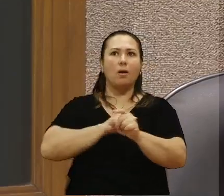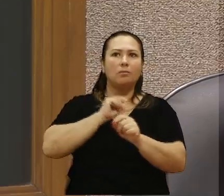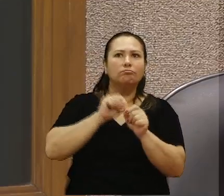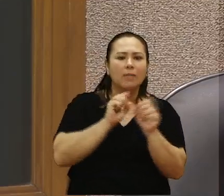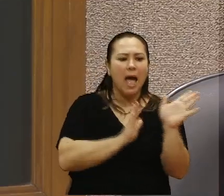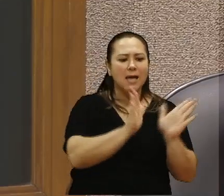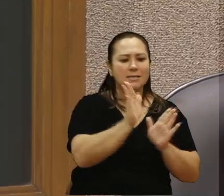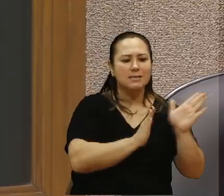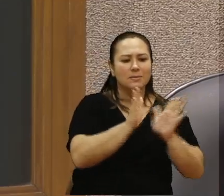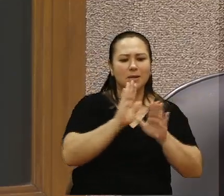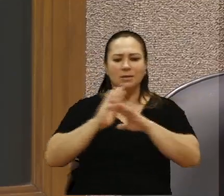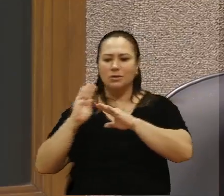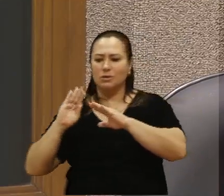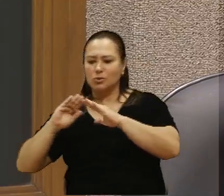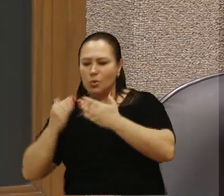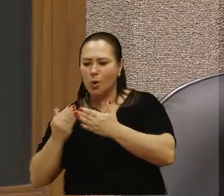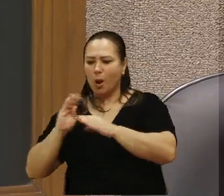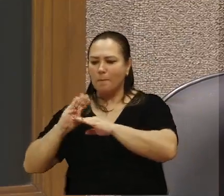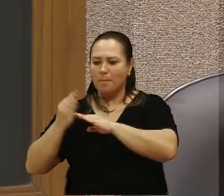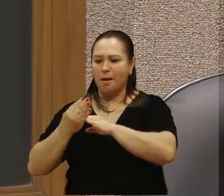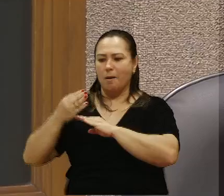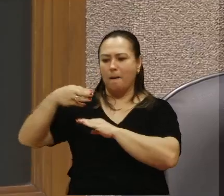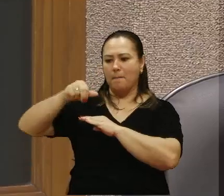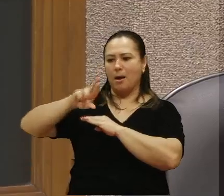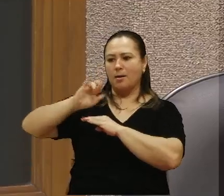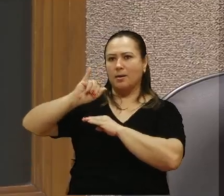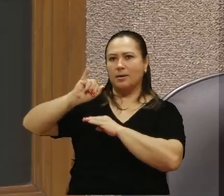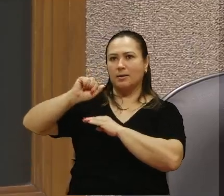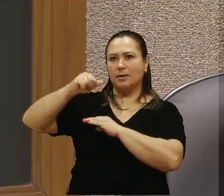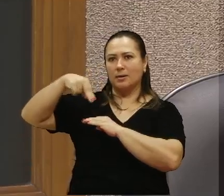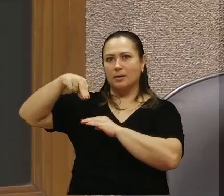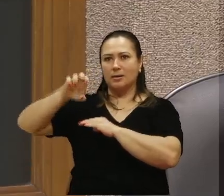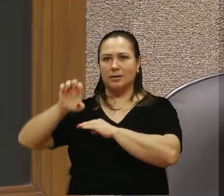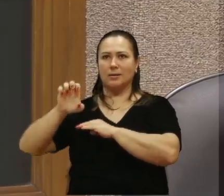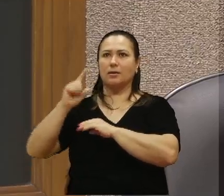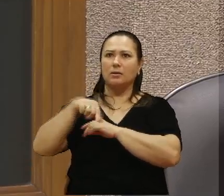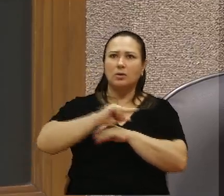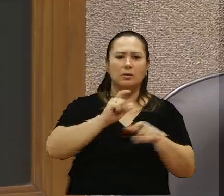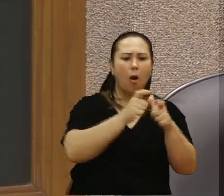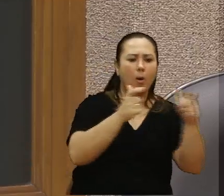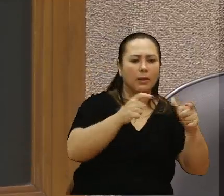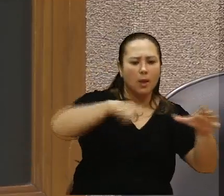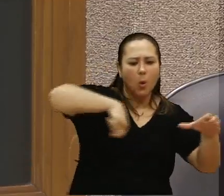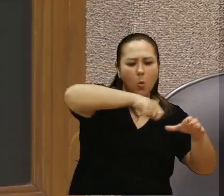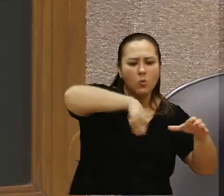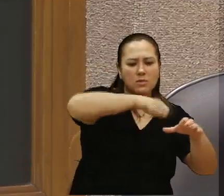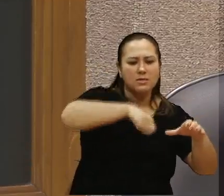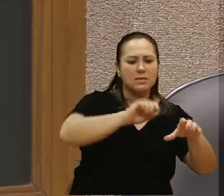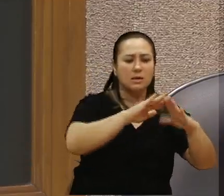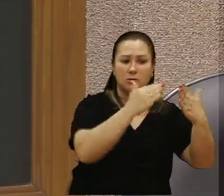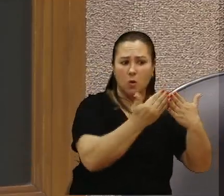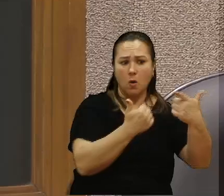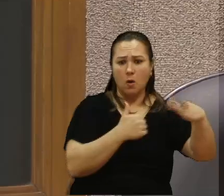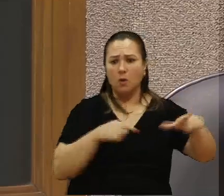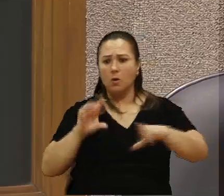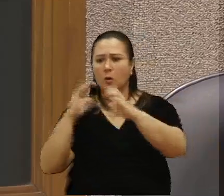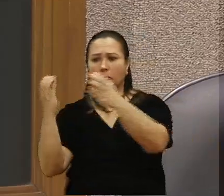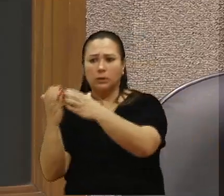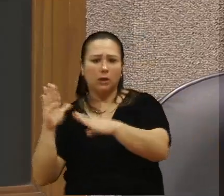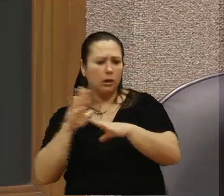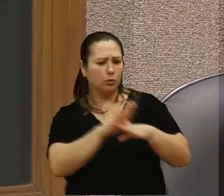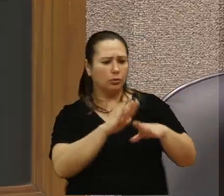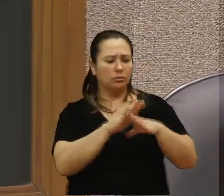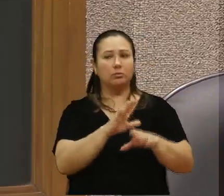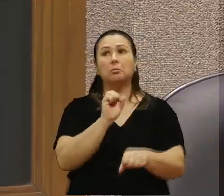da escola do Mariane, nós aumentamos a cozinha de uma outra escola, com a ajuda da comunidade. Não dá para esperar tudo pelo poder